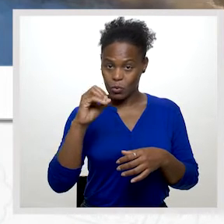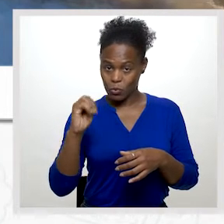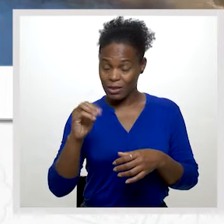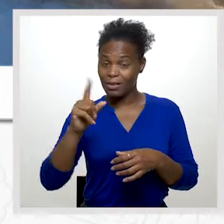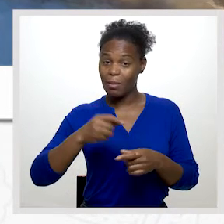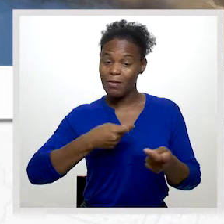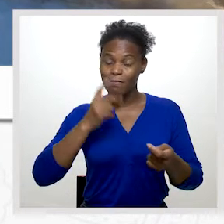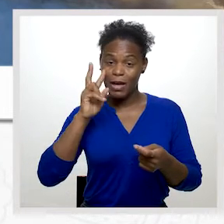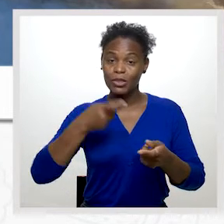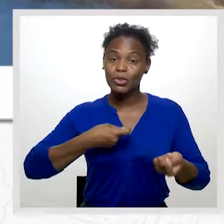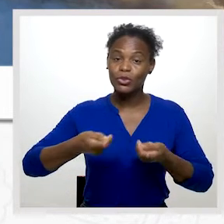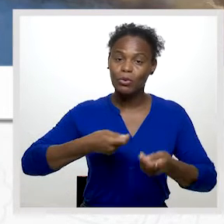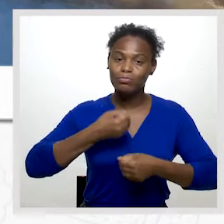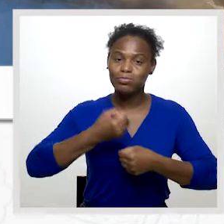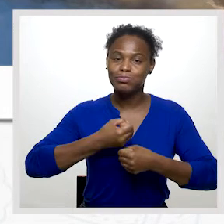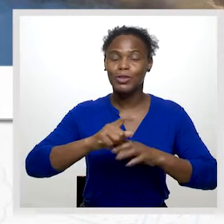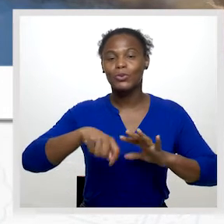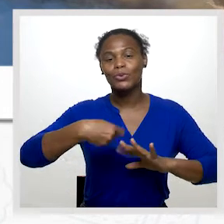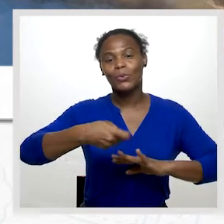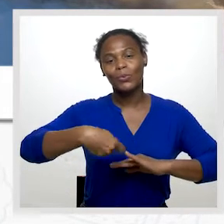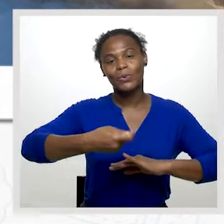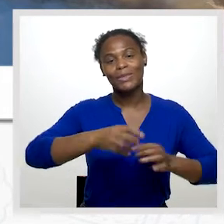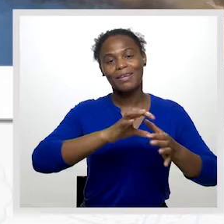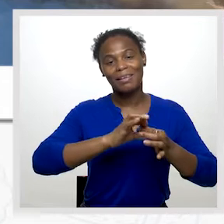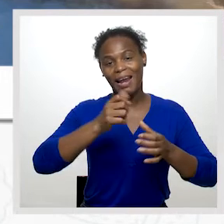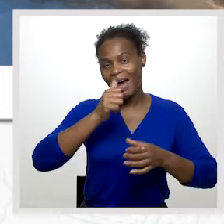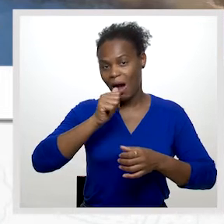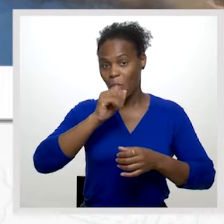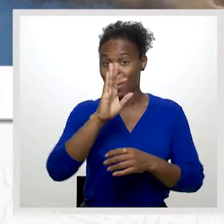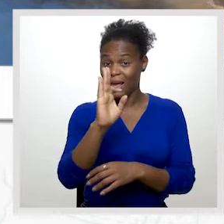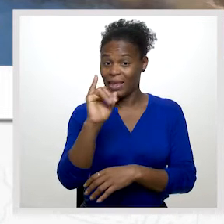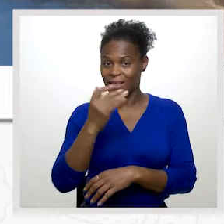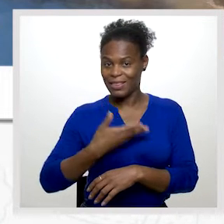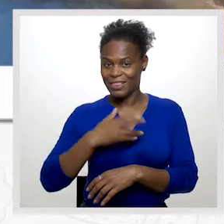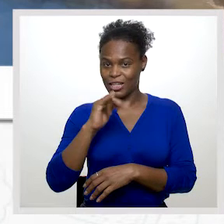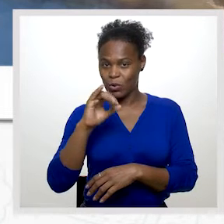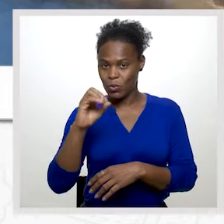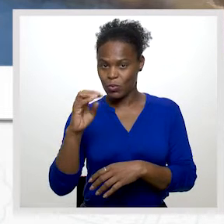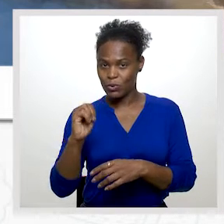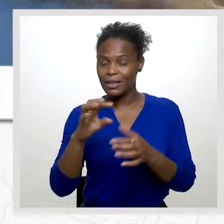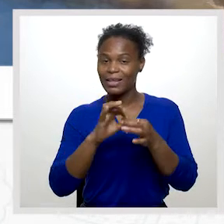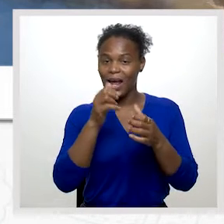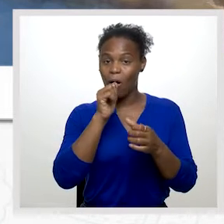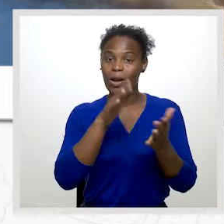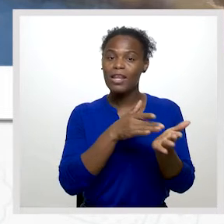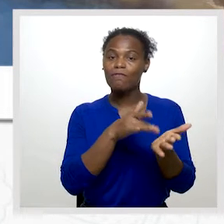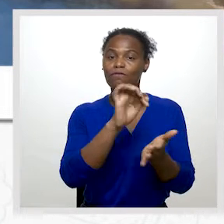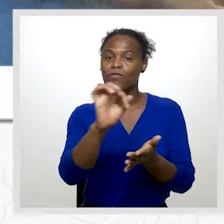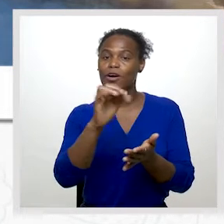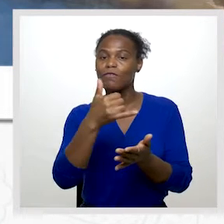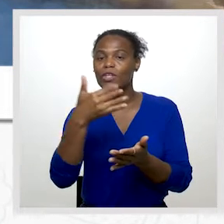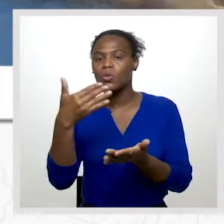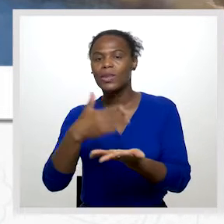gestão sustentável dos recursos hídricos. Podem abrir o vosso livro na página 21